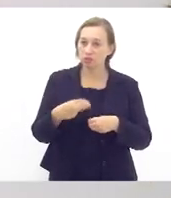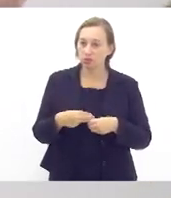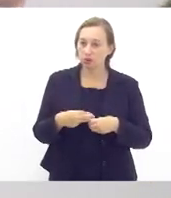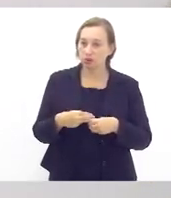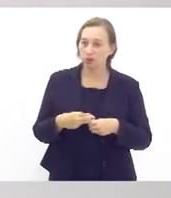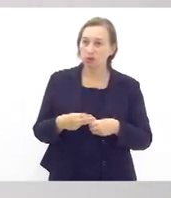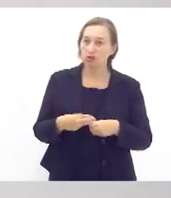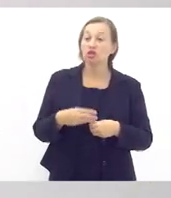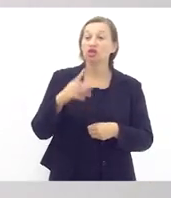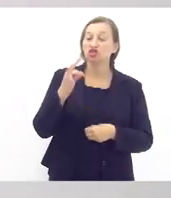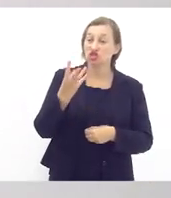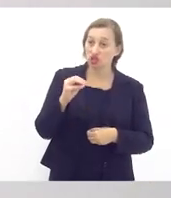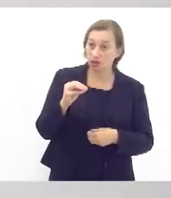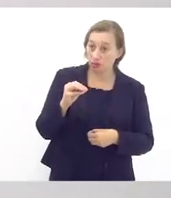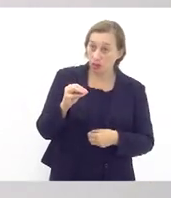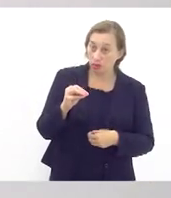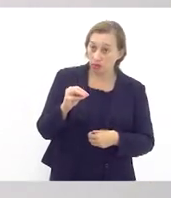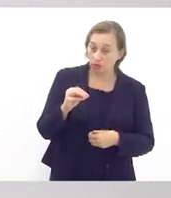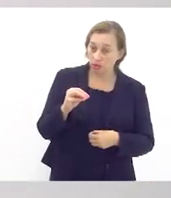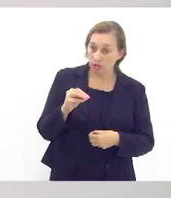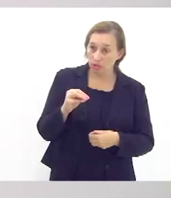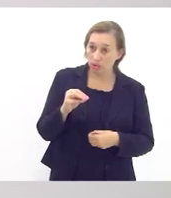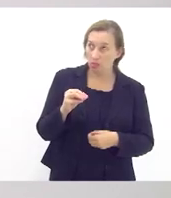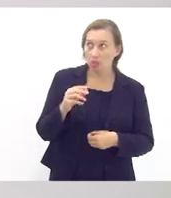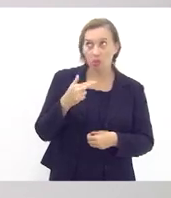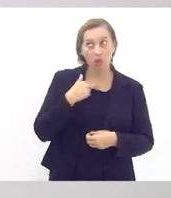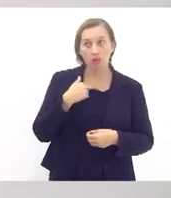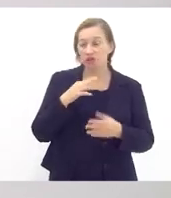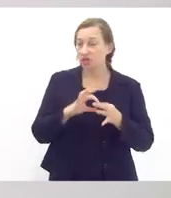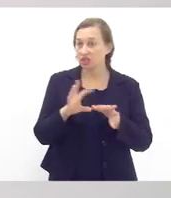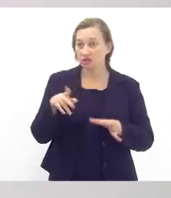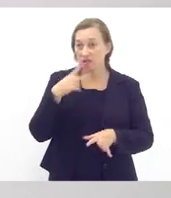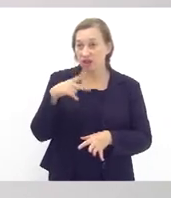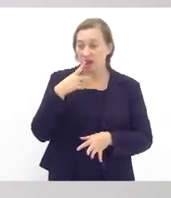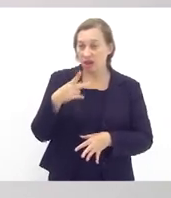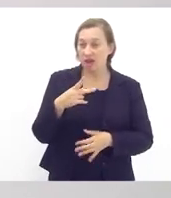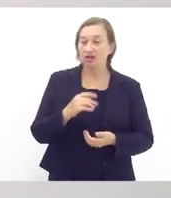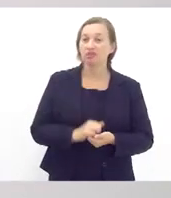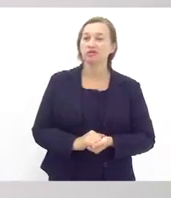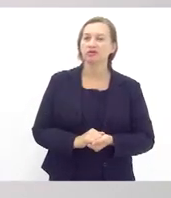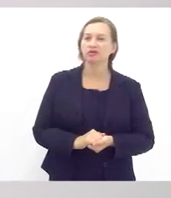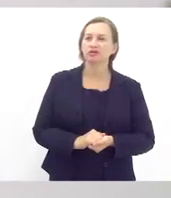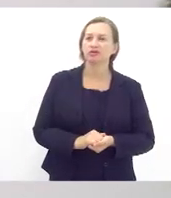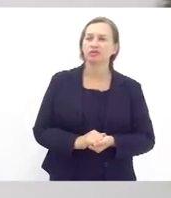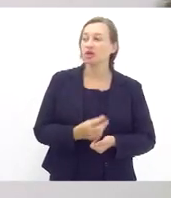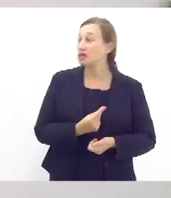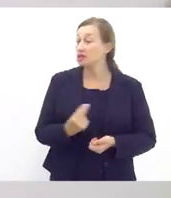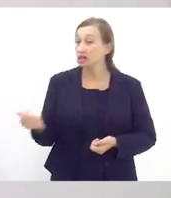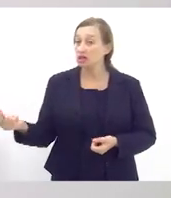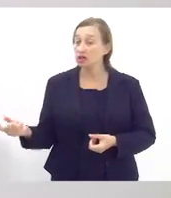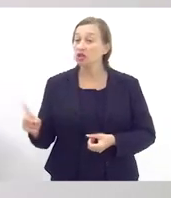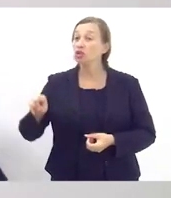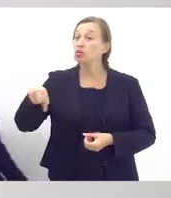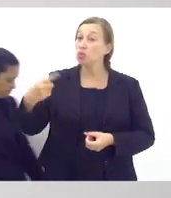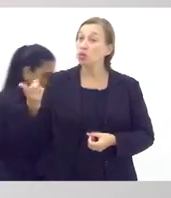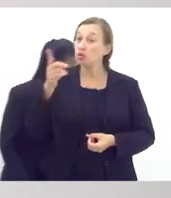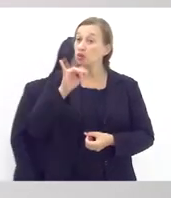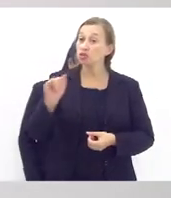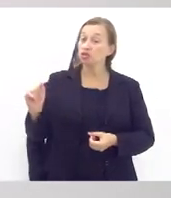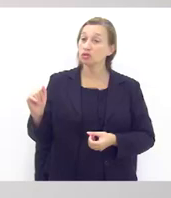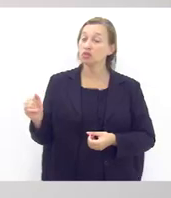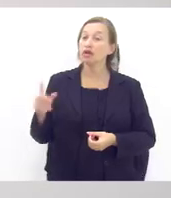Thiago e eu não posso deixar de citar que eles foram embora e no outro dia